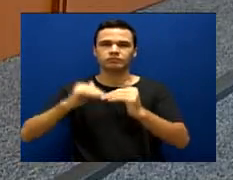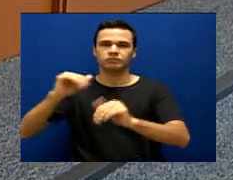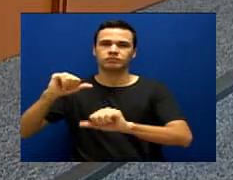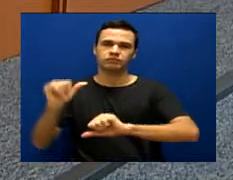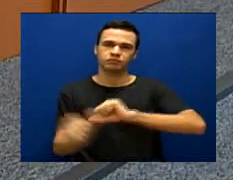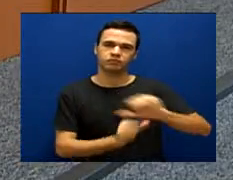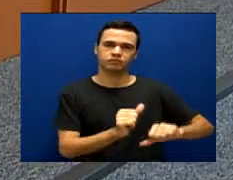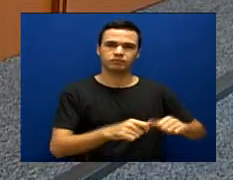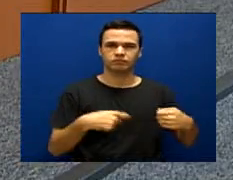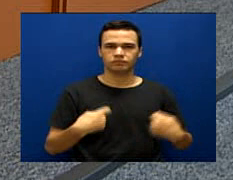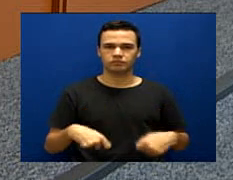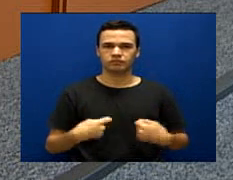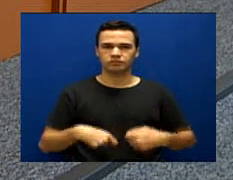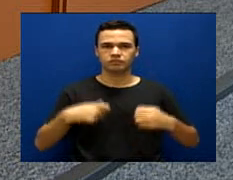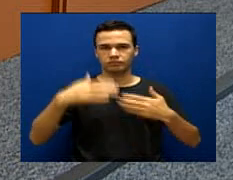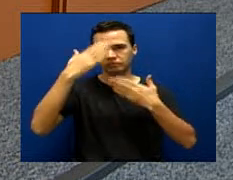jogo.